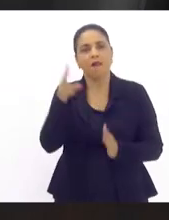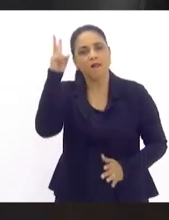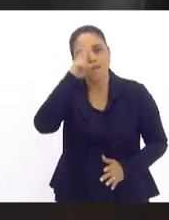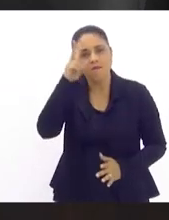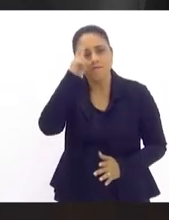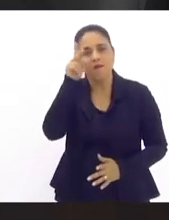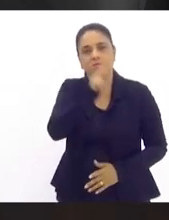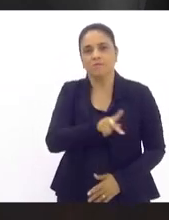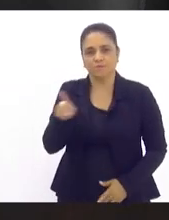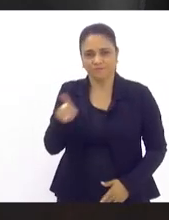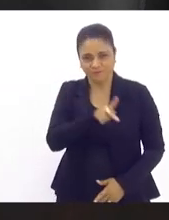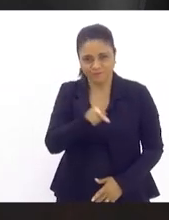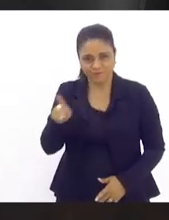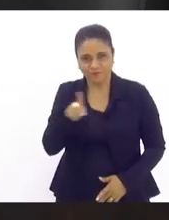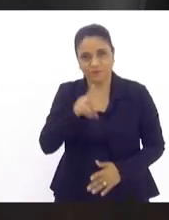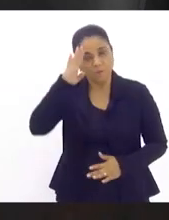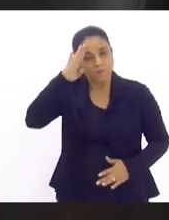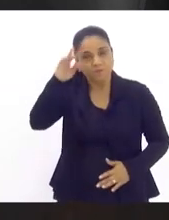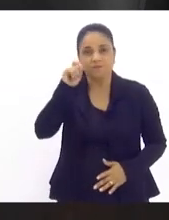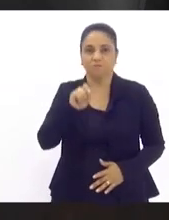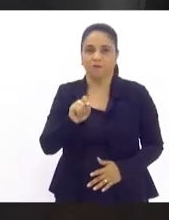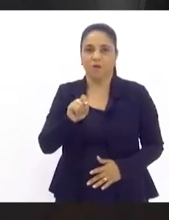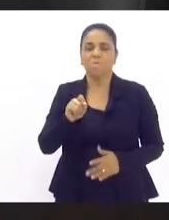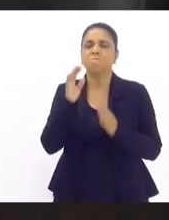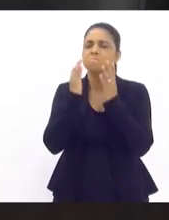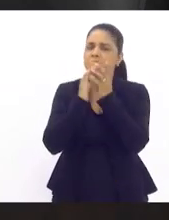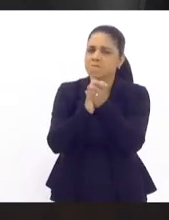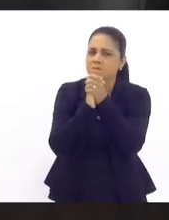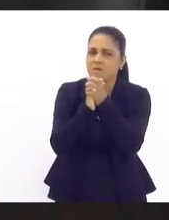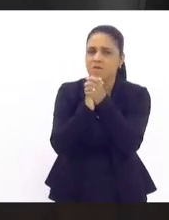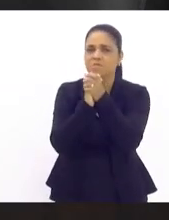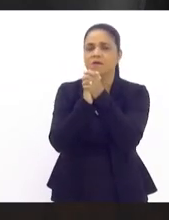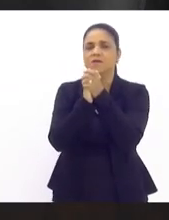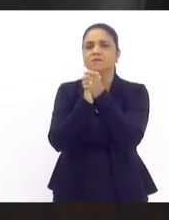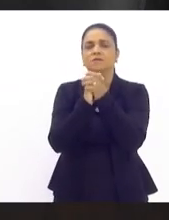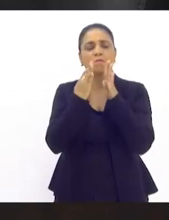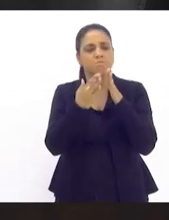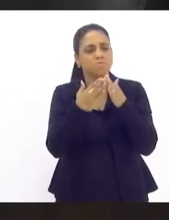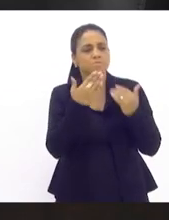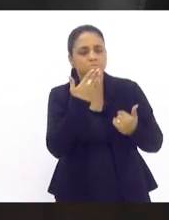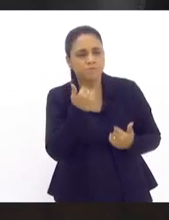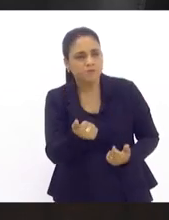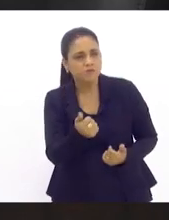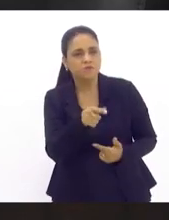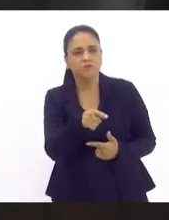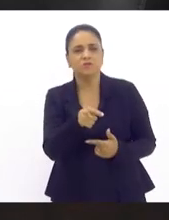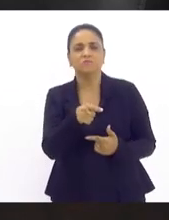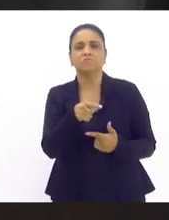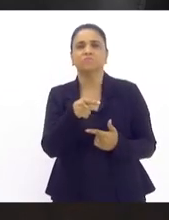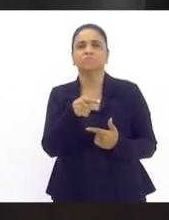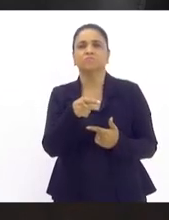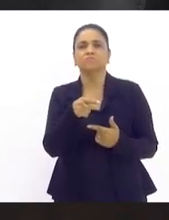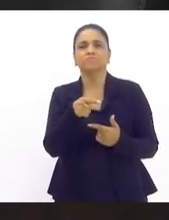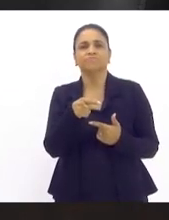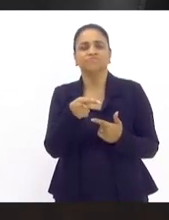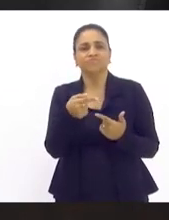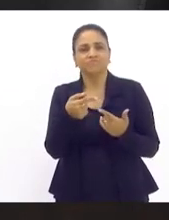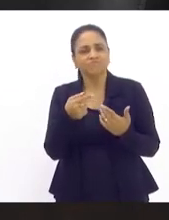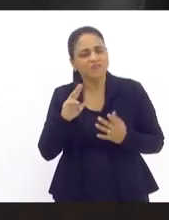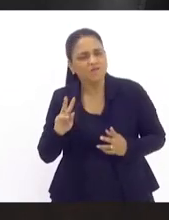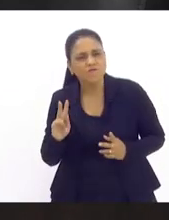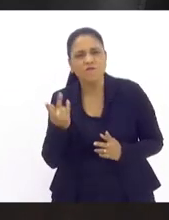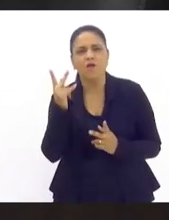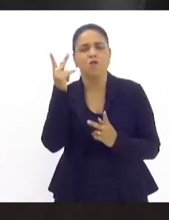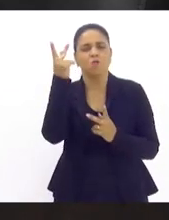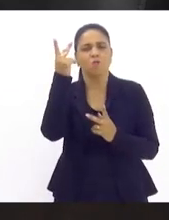Então, parabéns. Eu gostaria de pedir a Vossa Excelência, na oportunidade, a coautoria, porque a gente precisa realmente